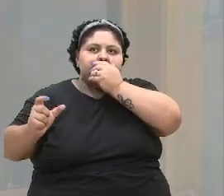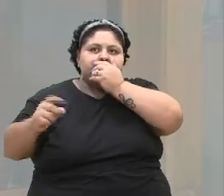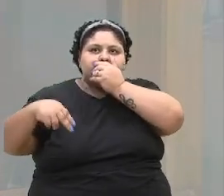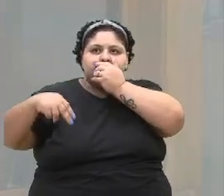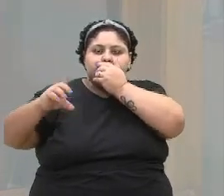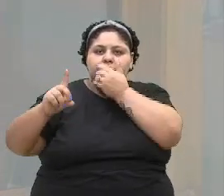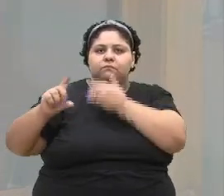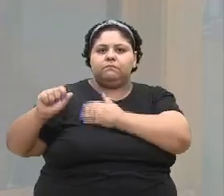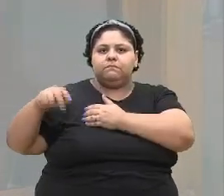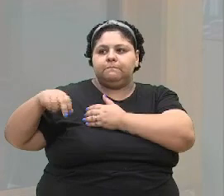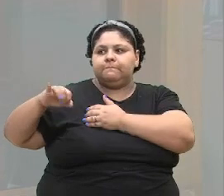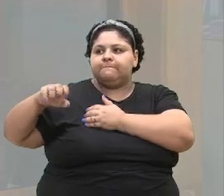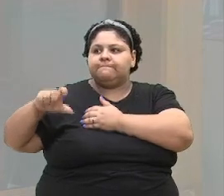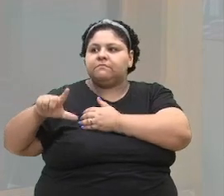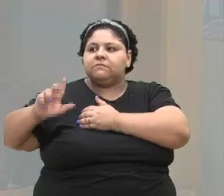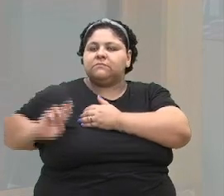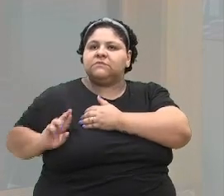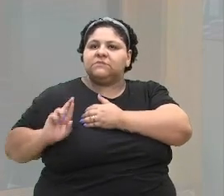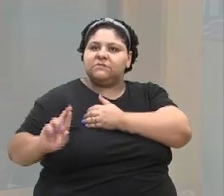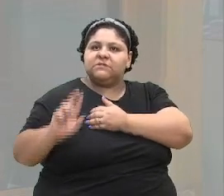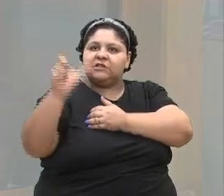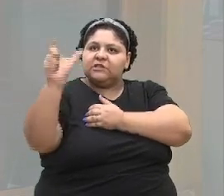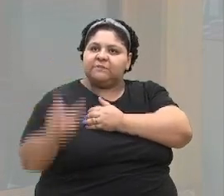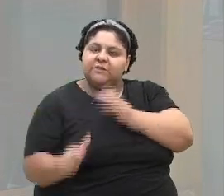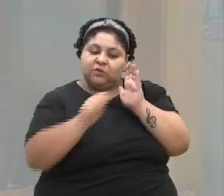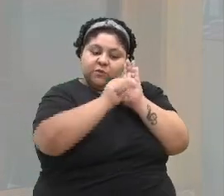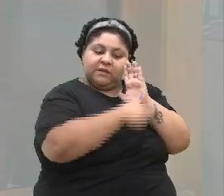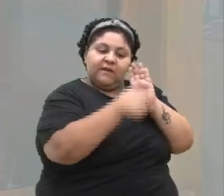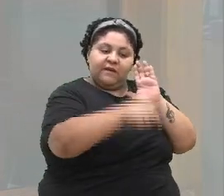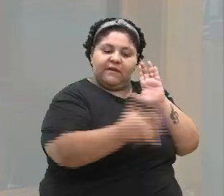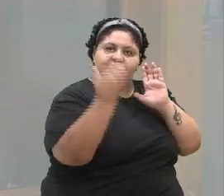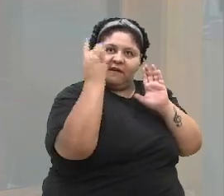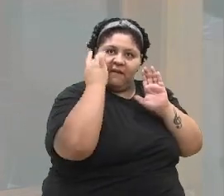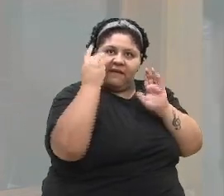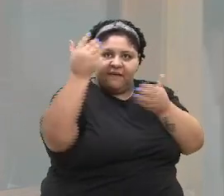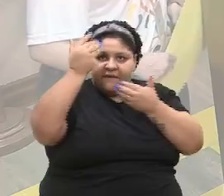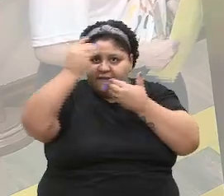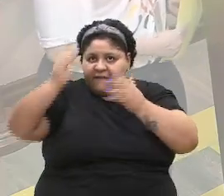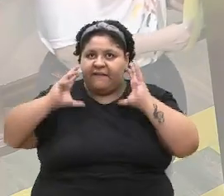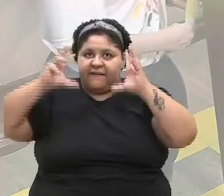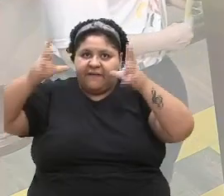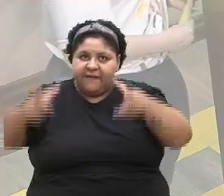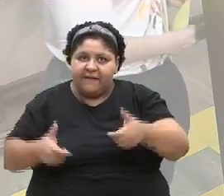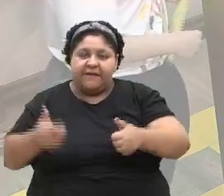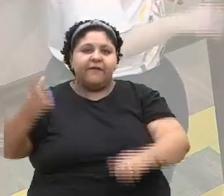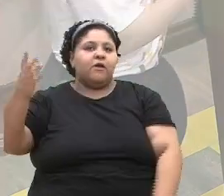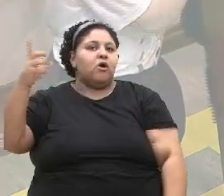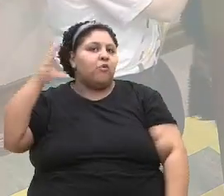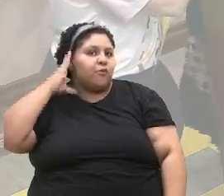que representará as pessoas com Down aqui presentes, e agradeço a todos pela audição.